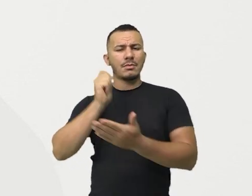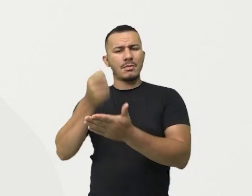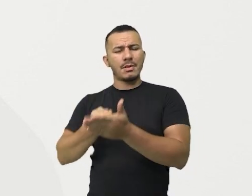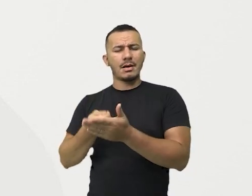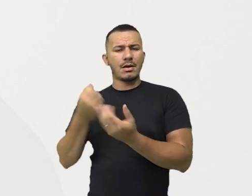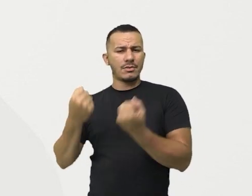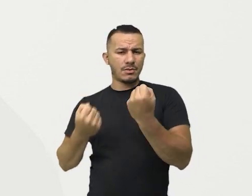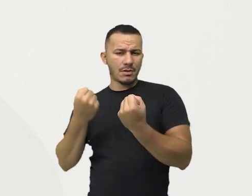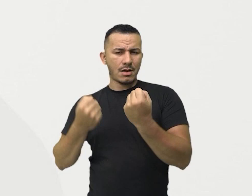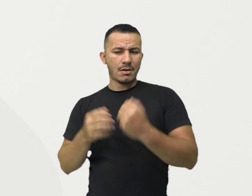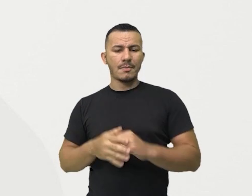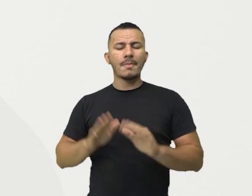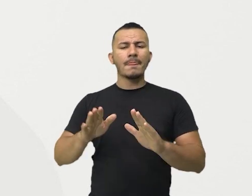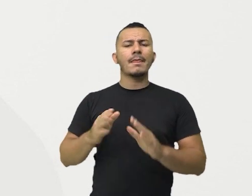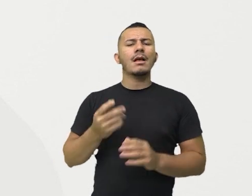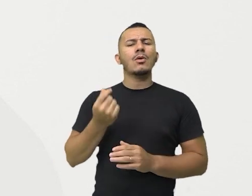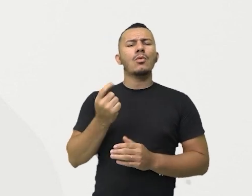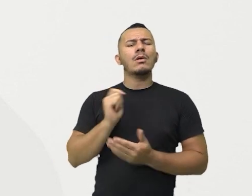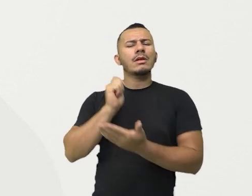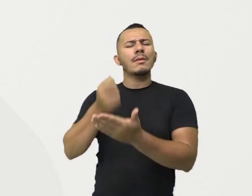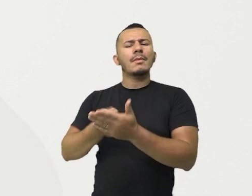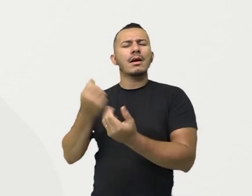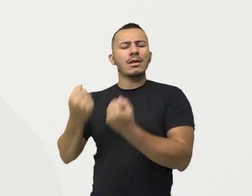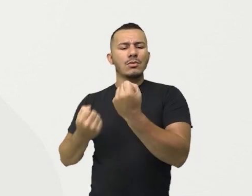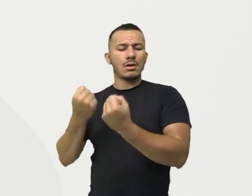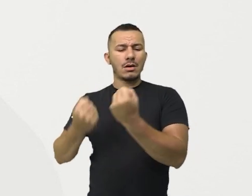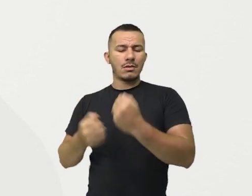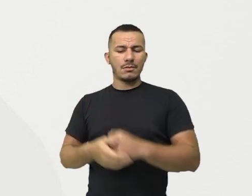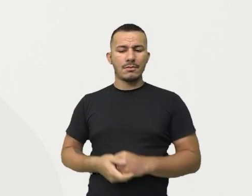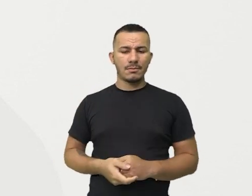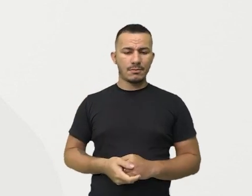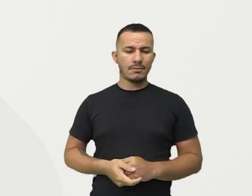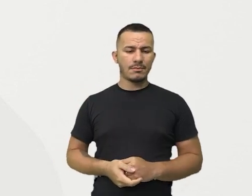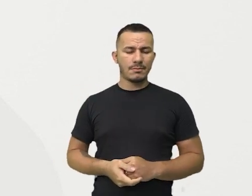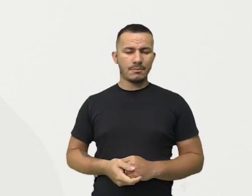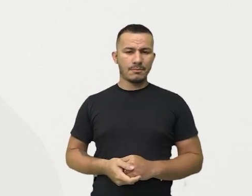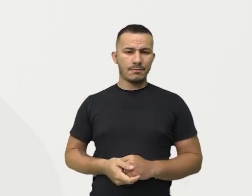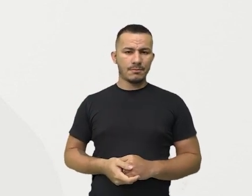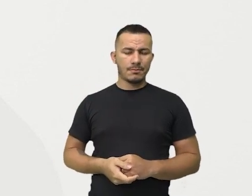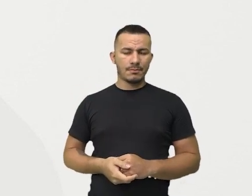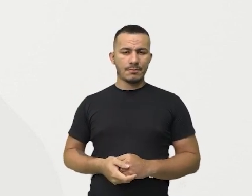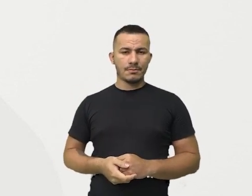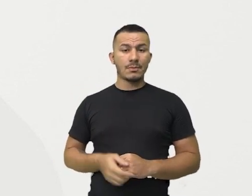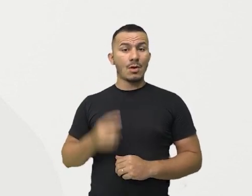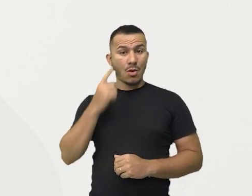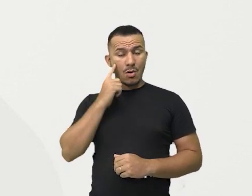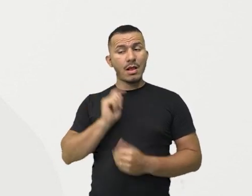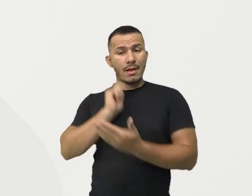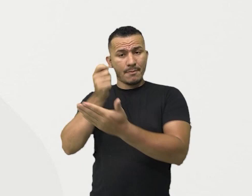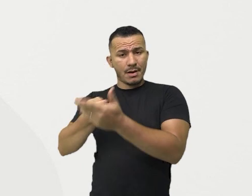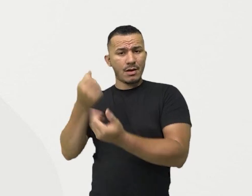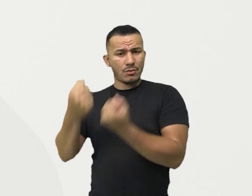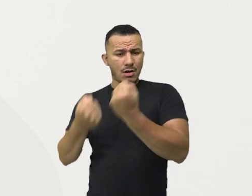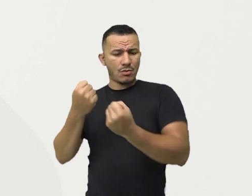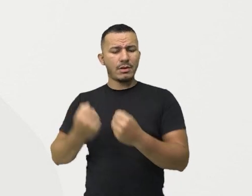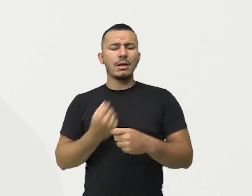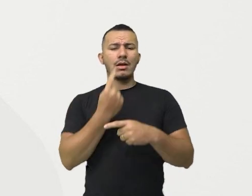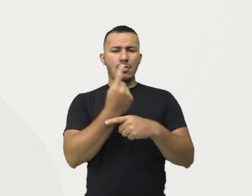automóvel. Qual é o valor da prestação do automóvel? Atenção, o valor da prestação é 1/8 vezes